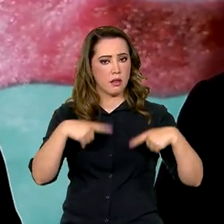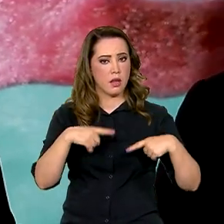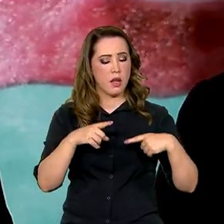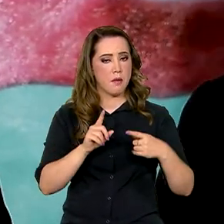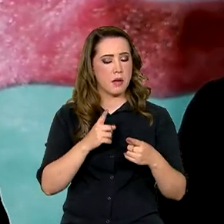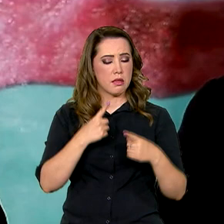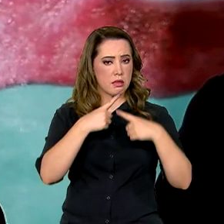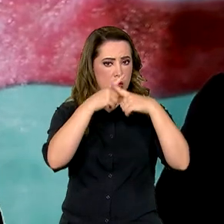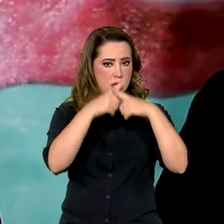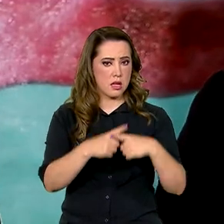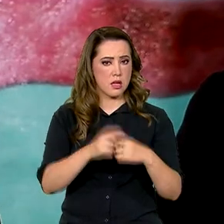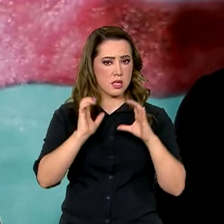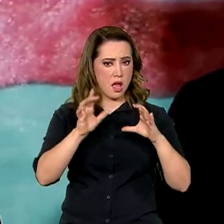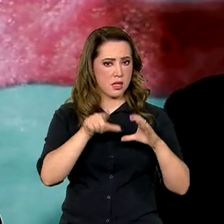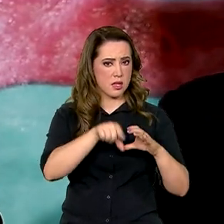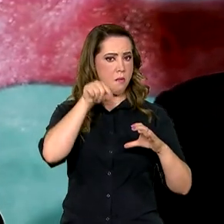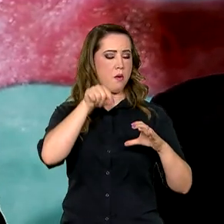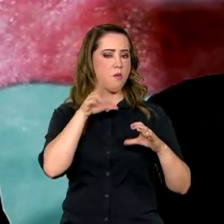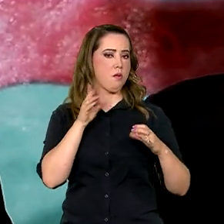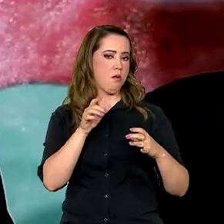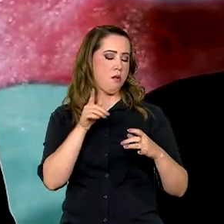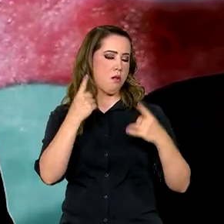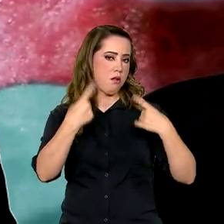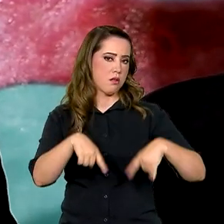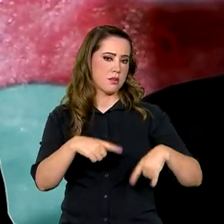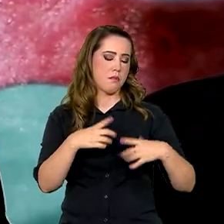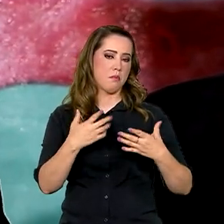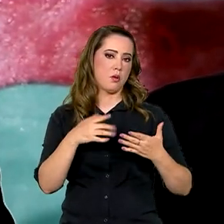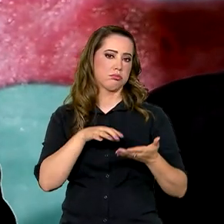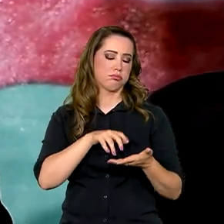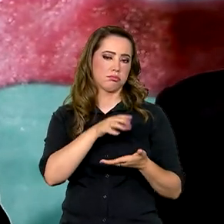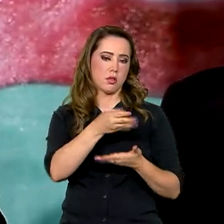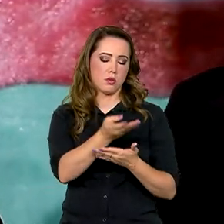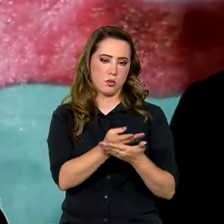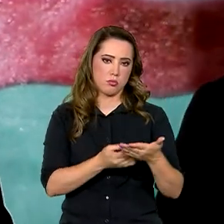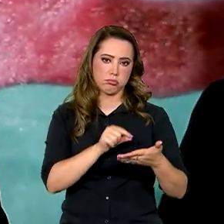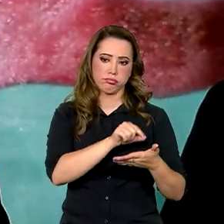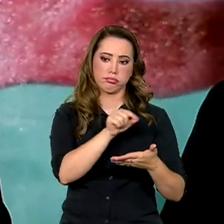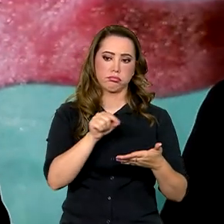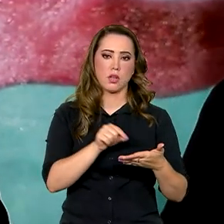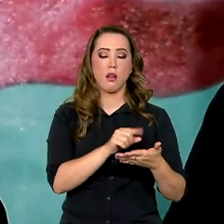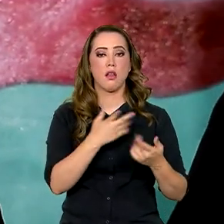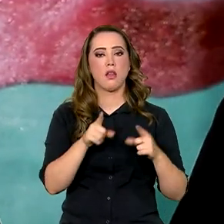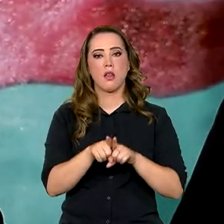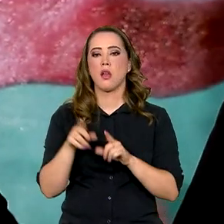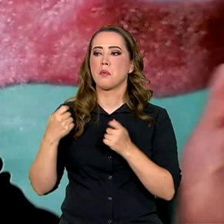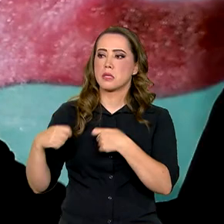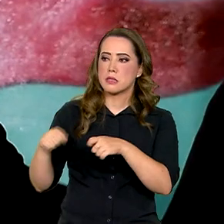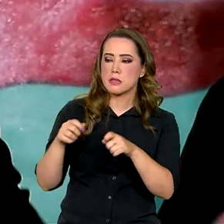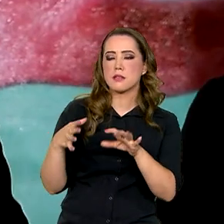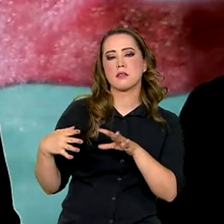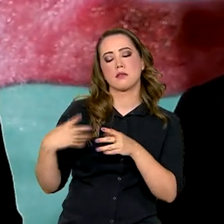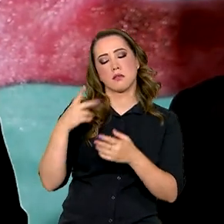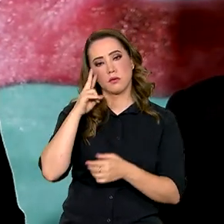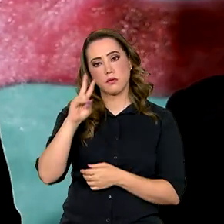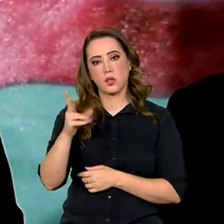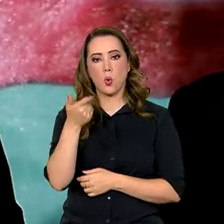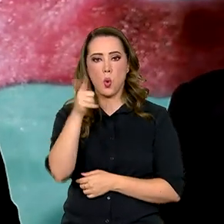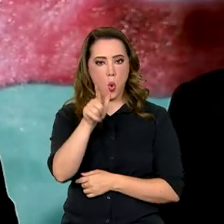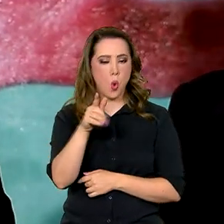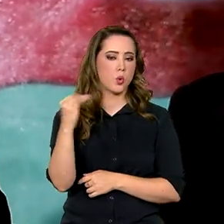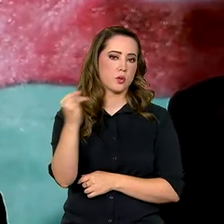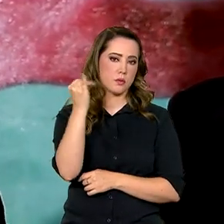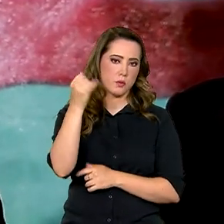determinada distribuição que será feita não apenas com o esporte mas com outras áreas vitais como turismo como civilidade social